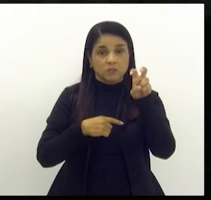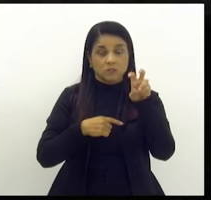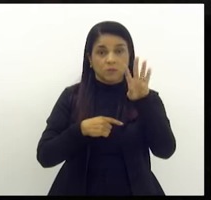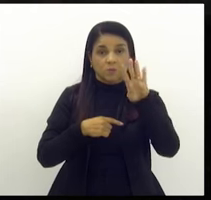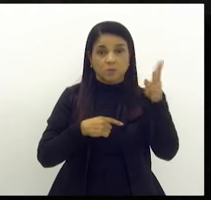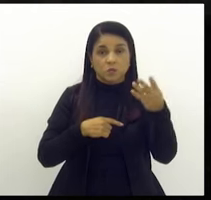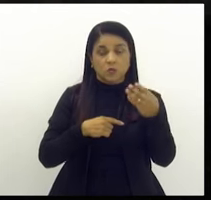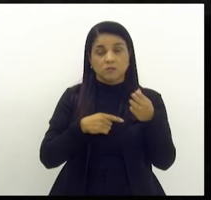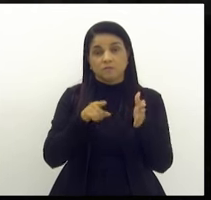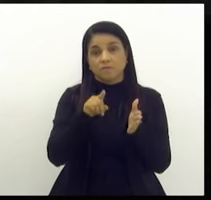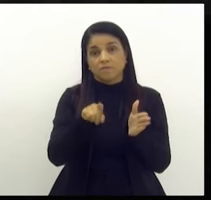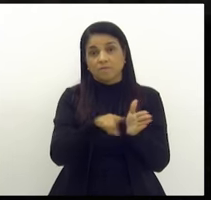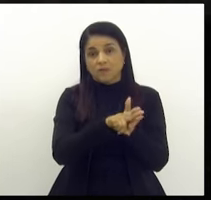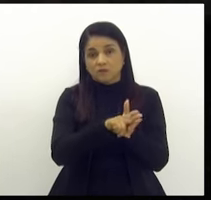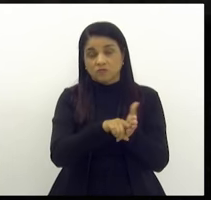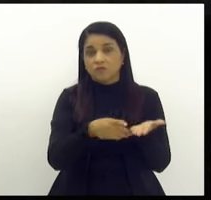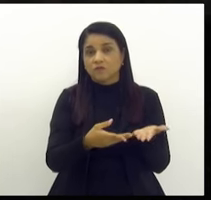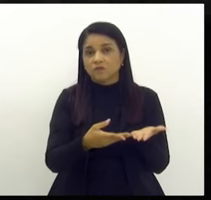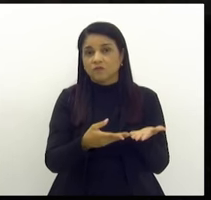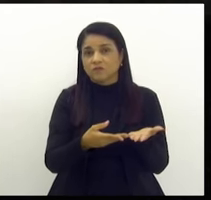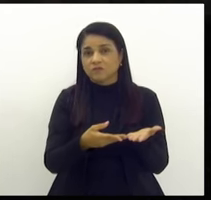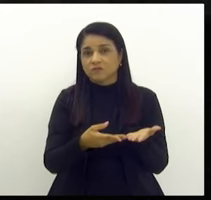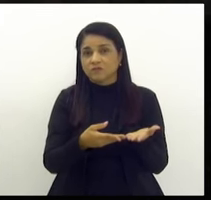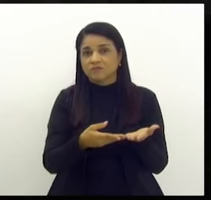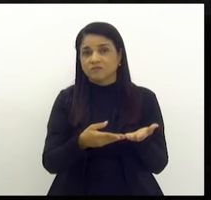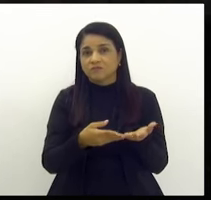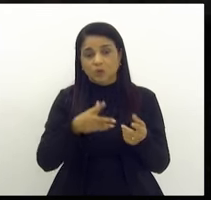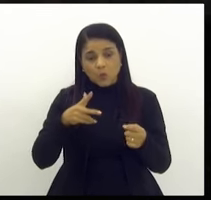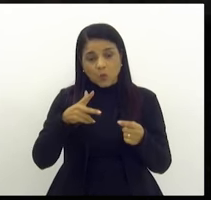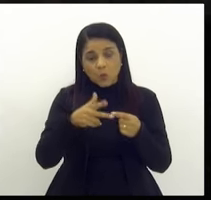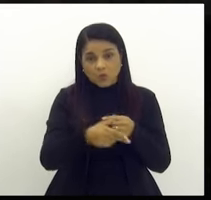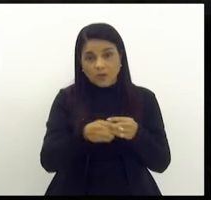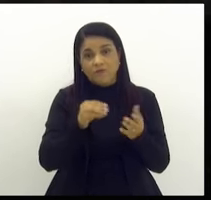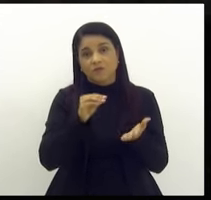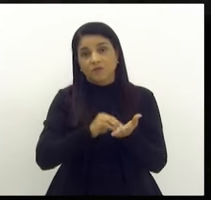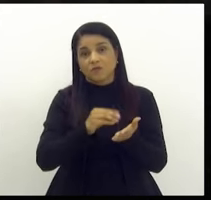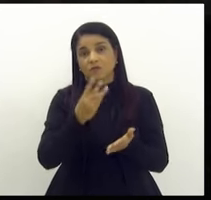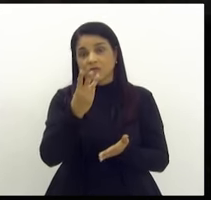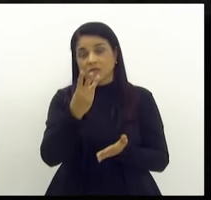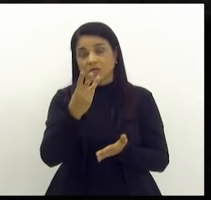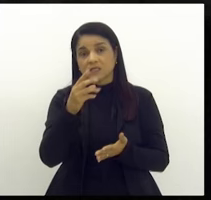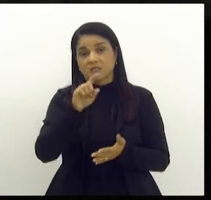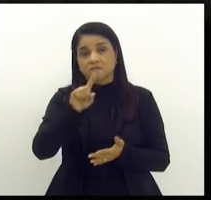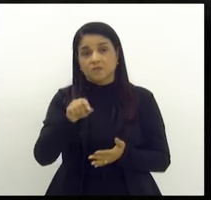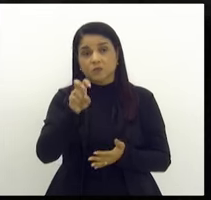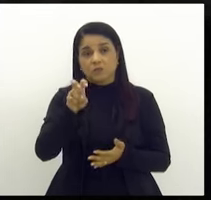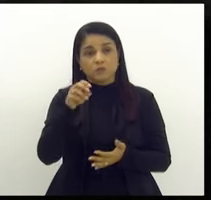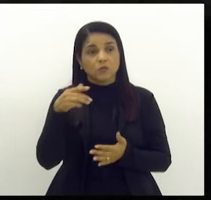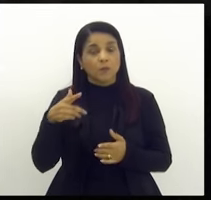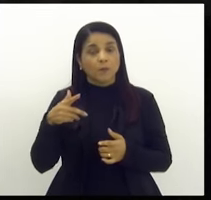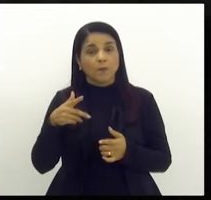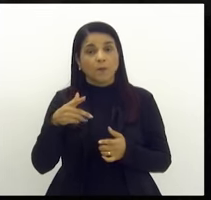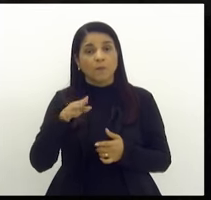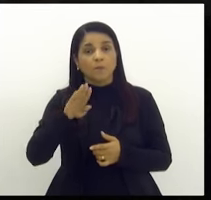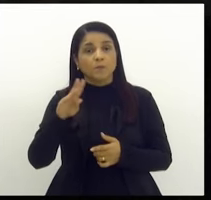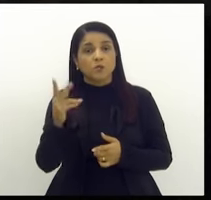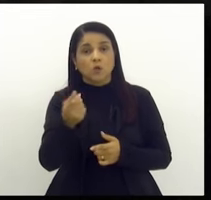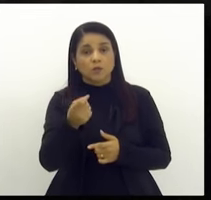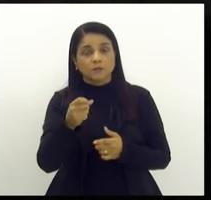investimento ainda fica um buraco de 3,5 aí eu vou cortar o qu